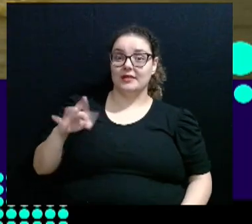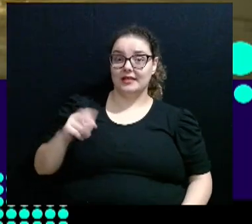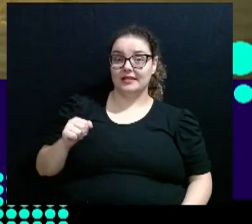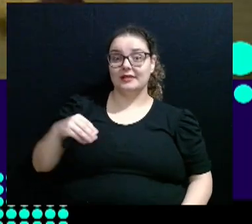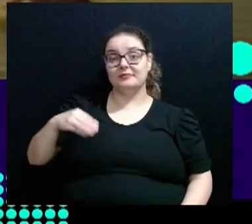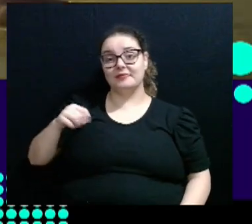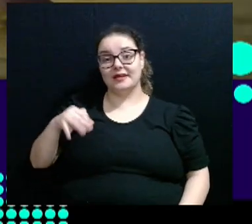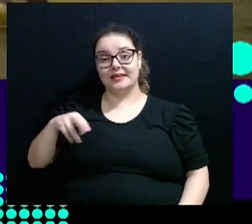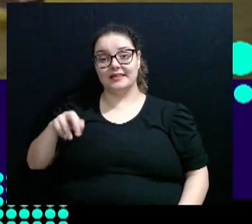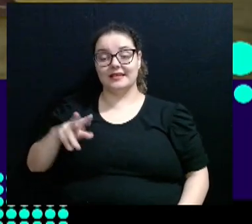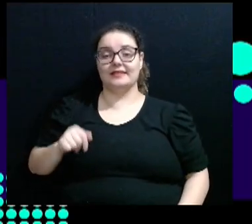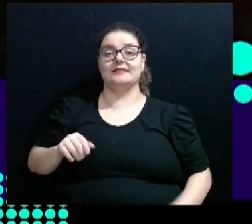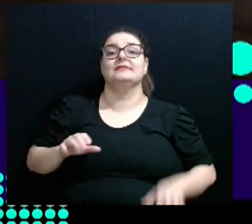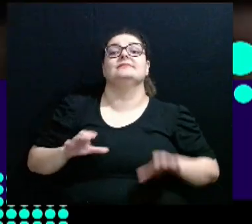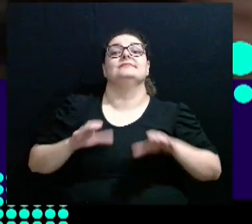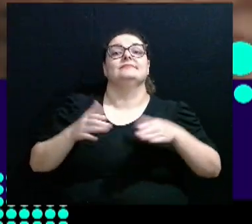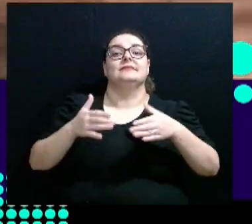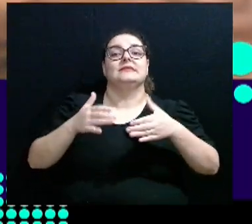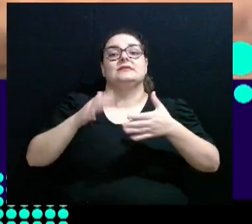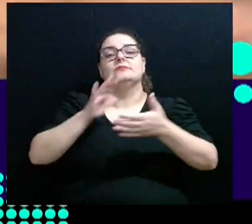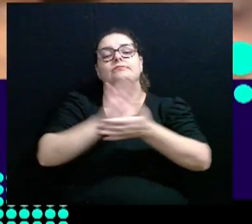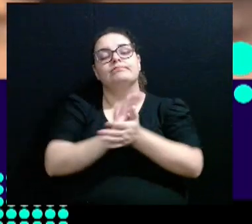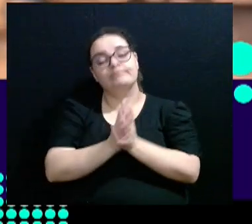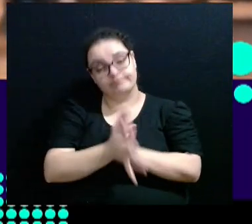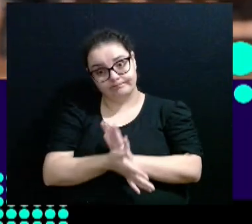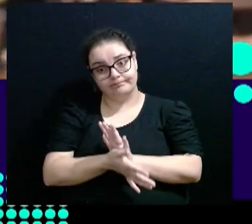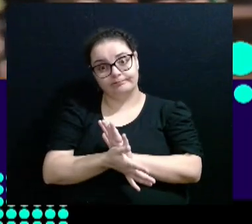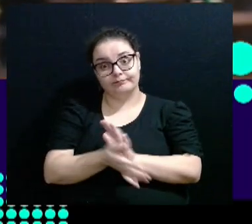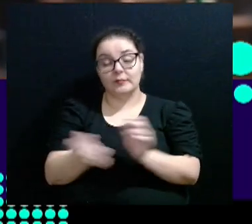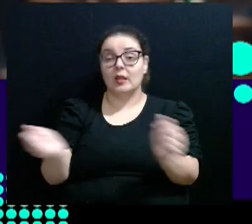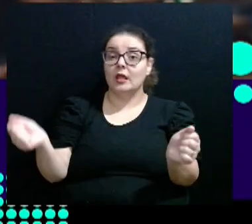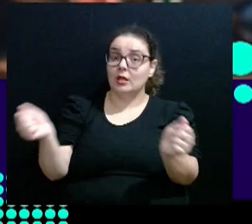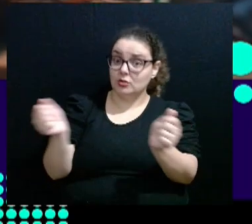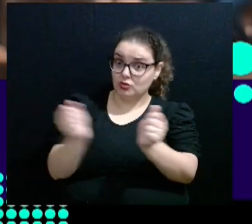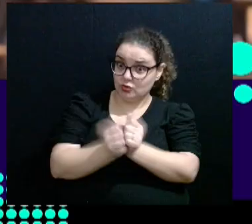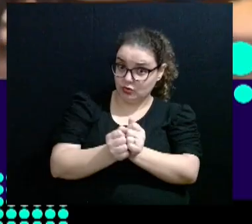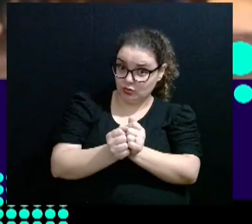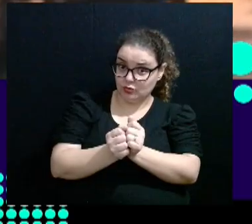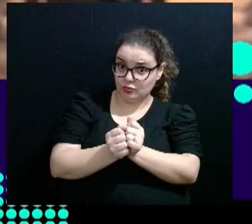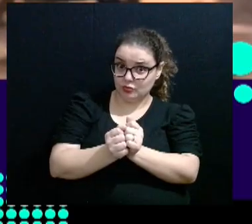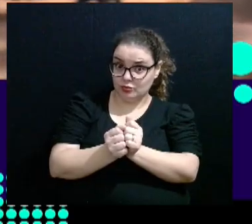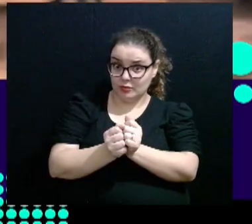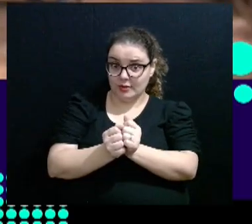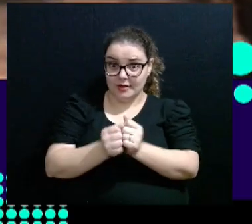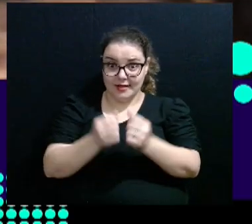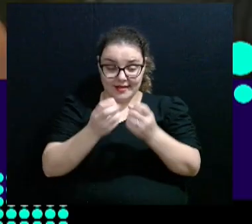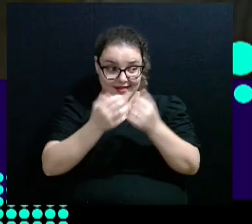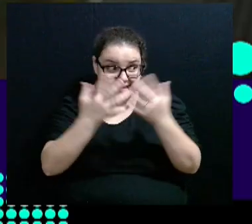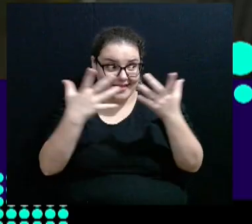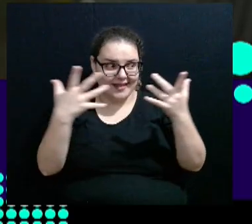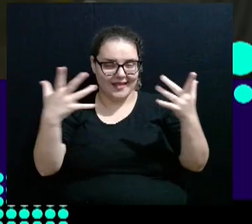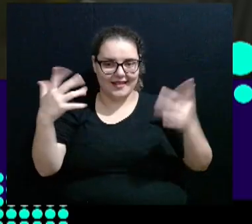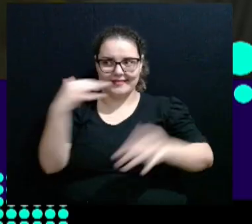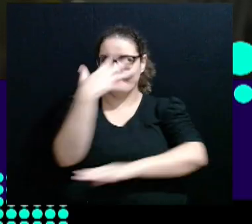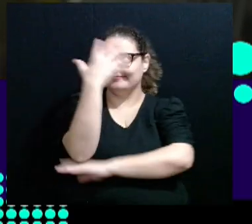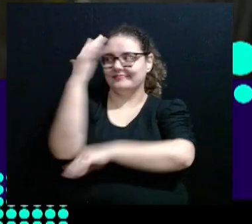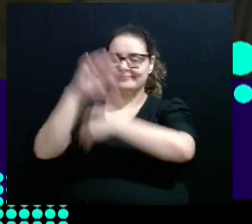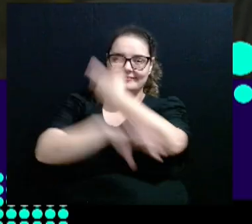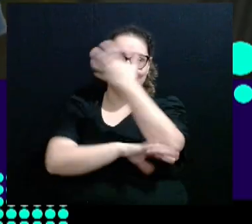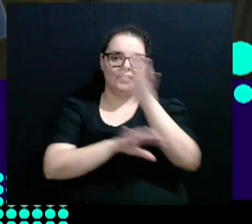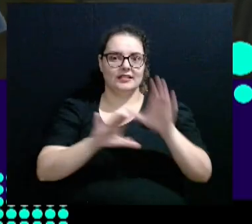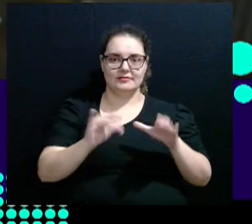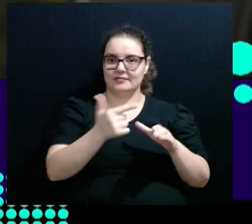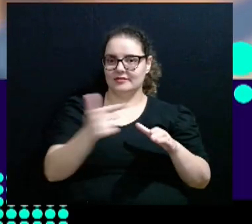foi devastada. Juntos a criaturas encantadas da floresta, esse grupo destemido